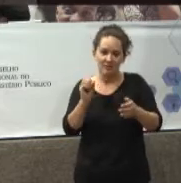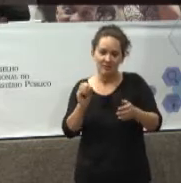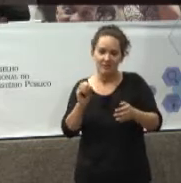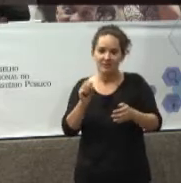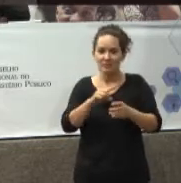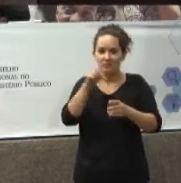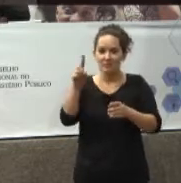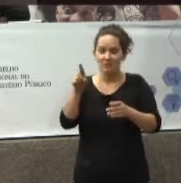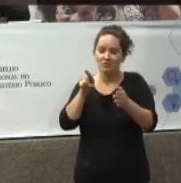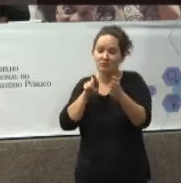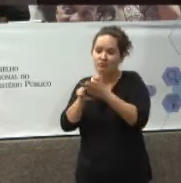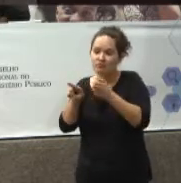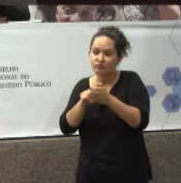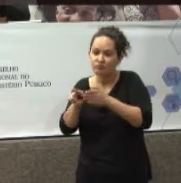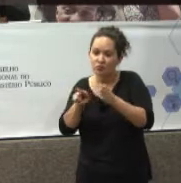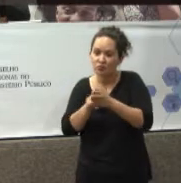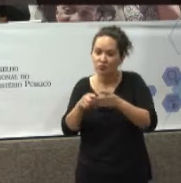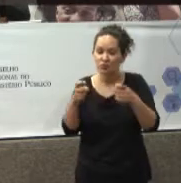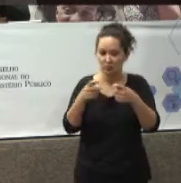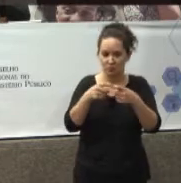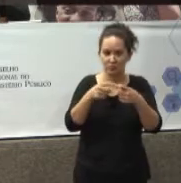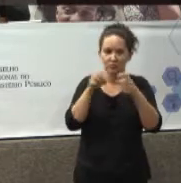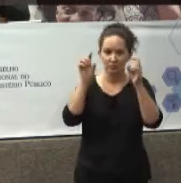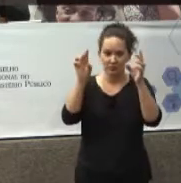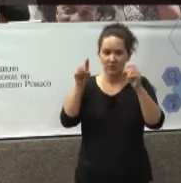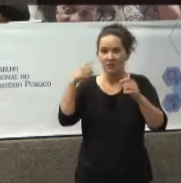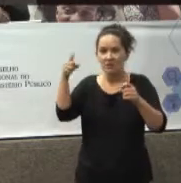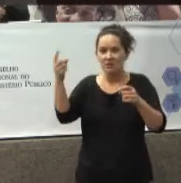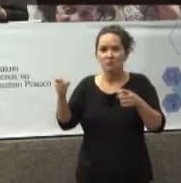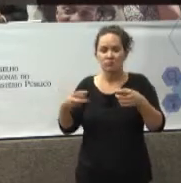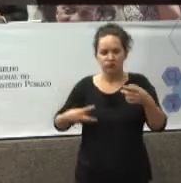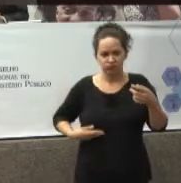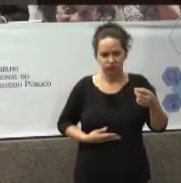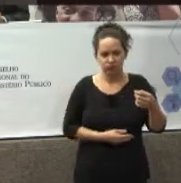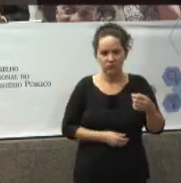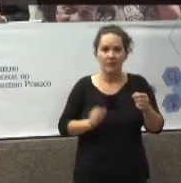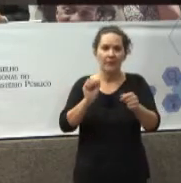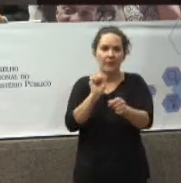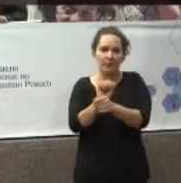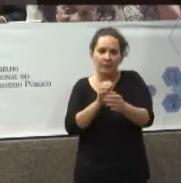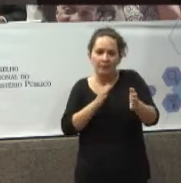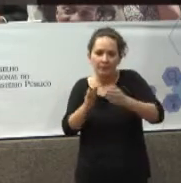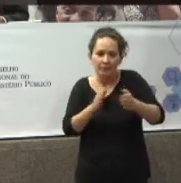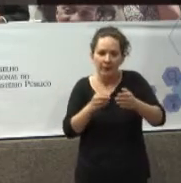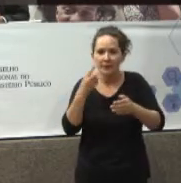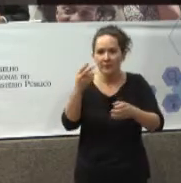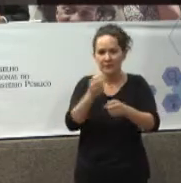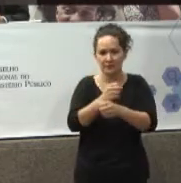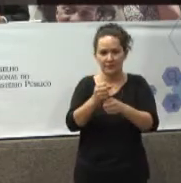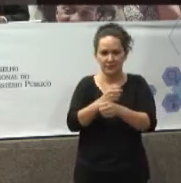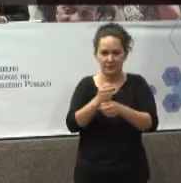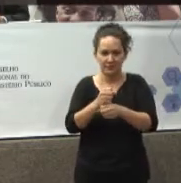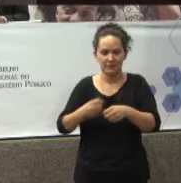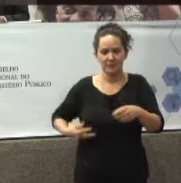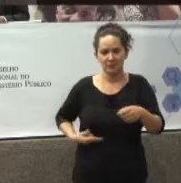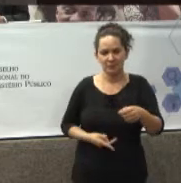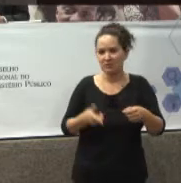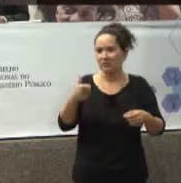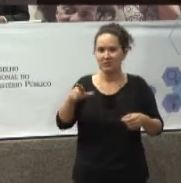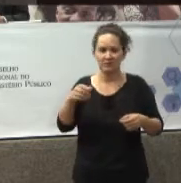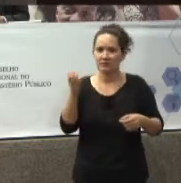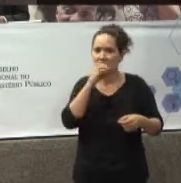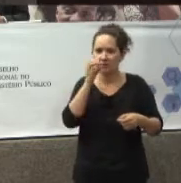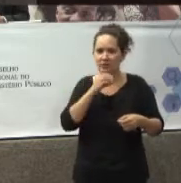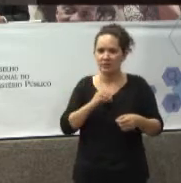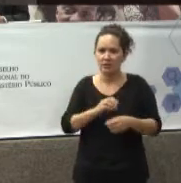com um cirurgião e depois própria cirurgia ou seja um prazo máximo de dois anos de espera para cirurgias não urgentes têm aqui o canadá